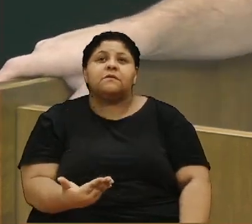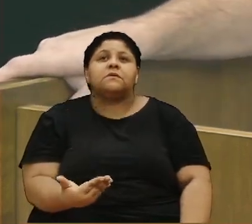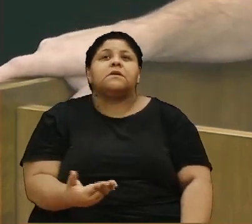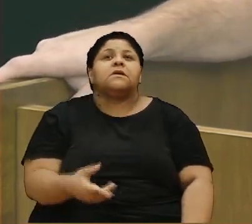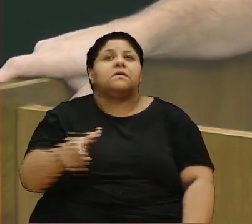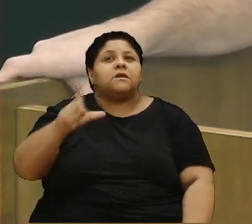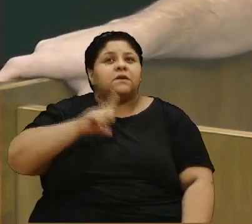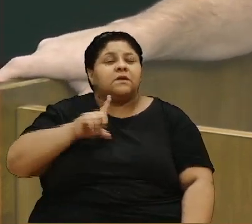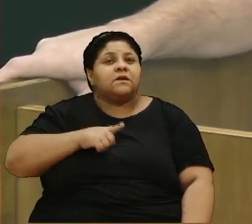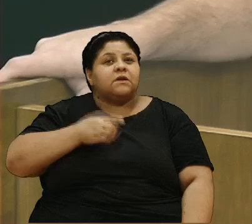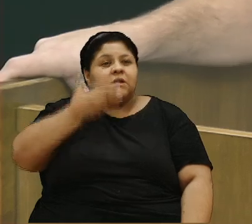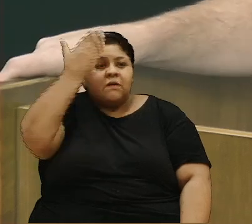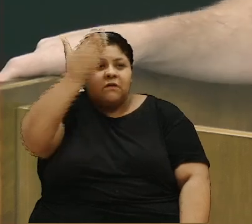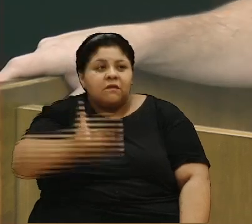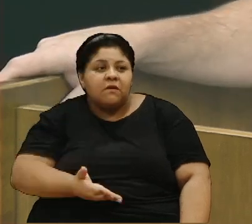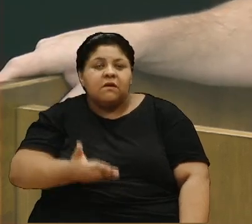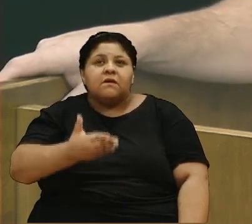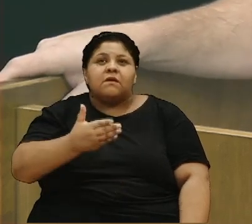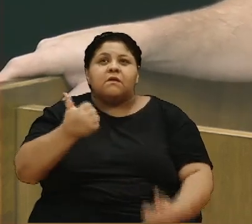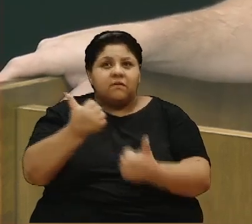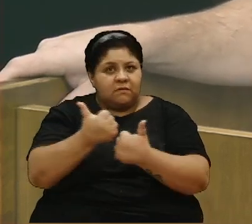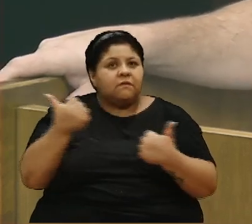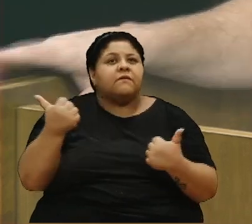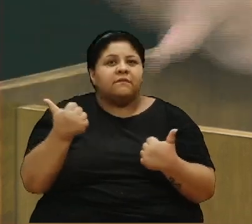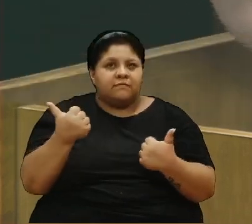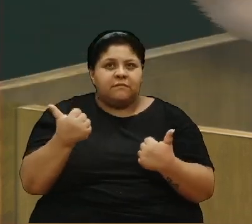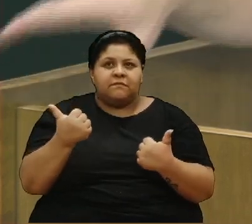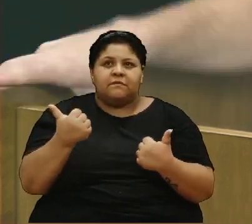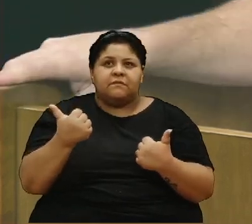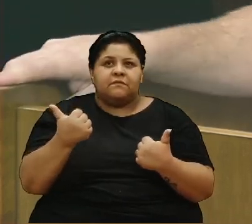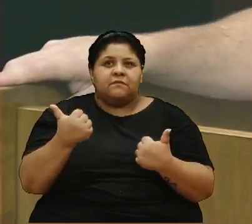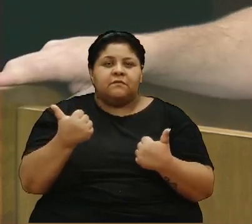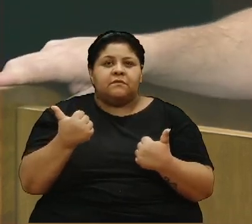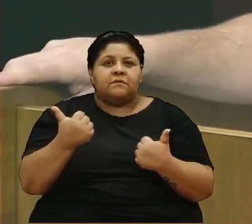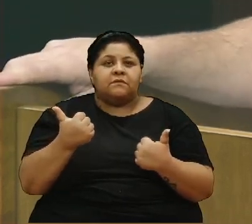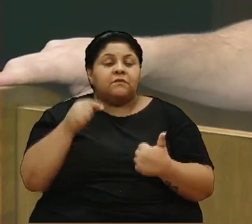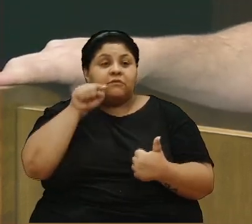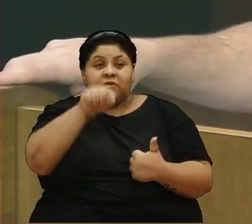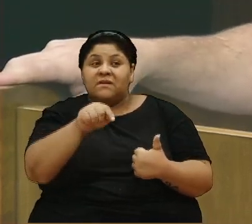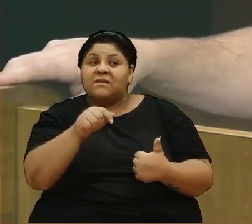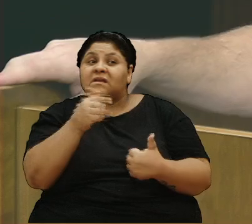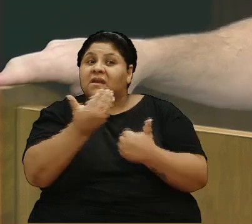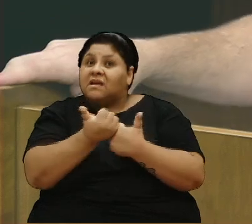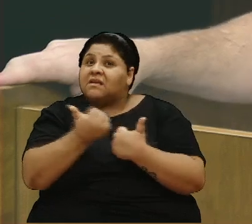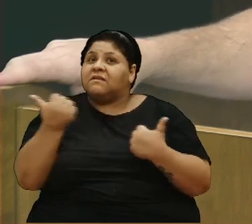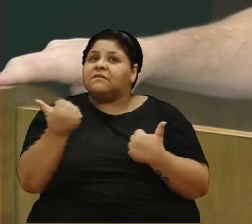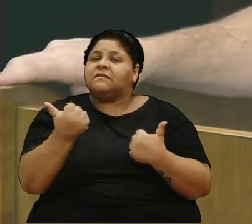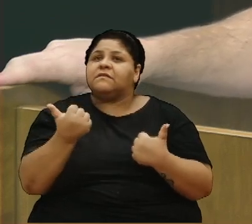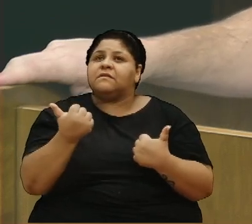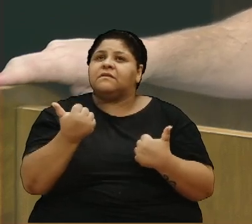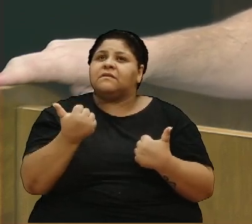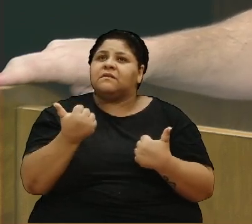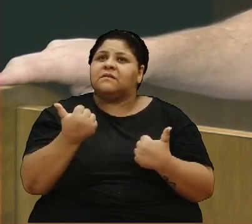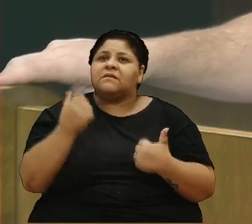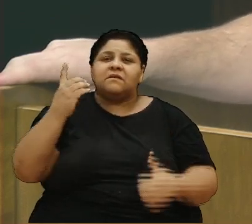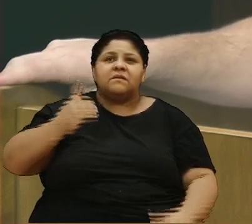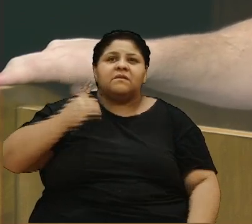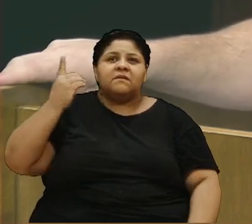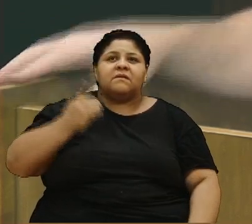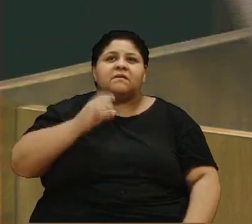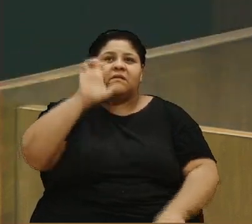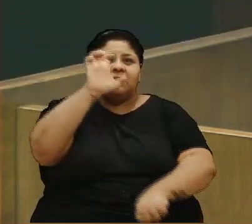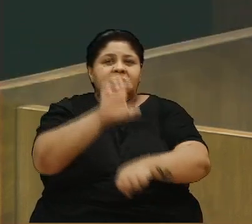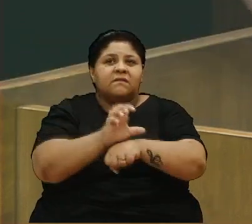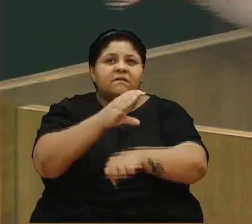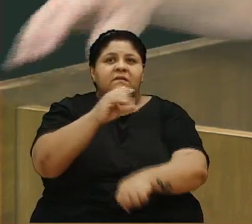Tenho. A senhora foi assessora, já lhe concedo, não tem problema. A senhora foi assessora do deputado estadual